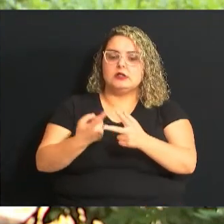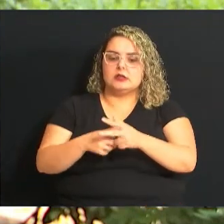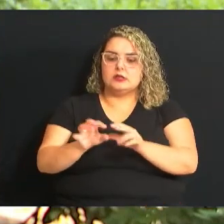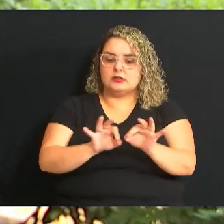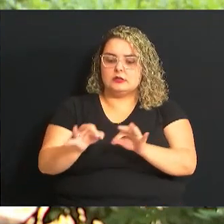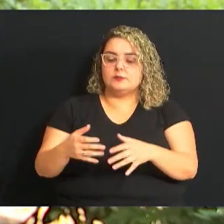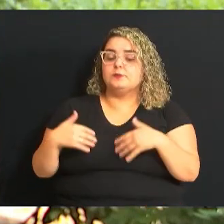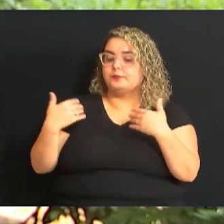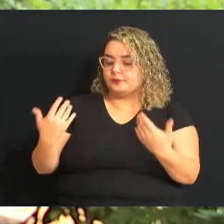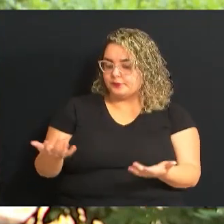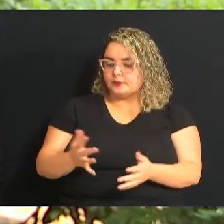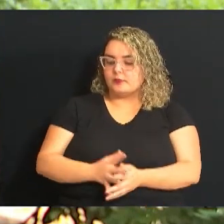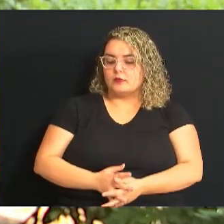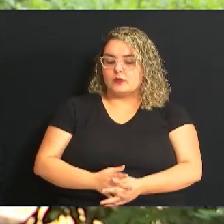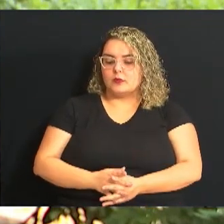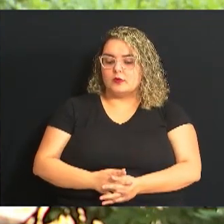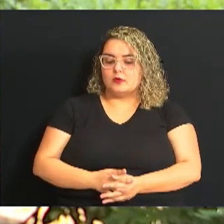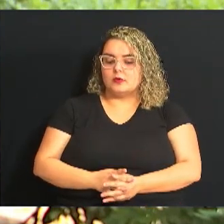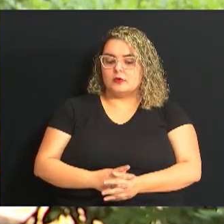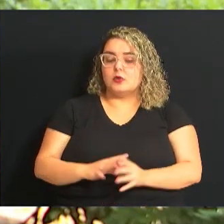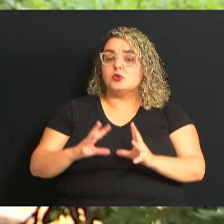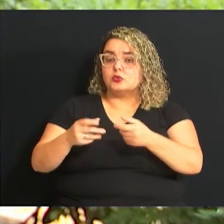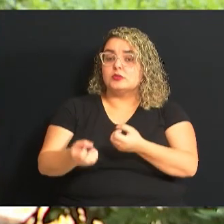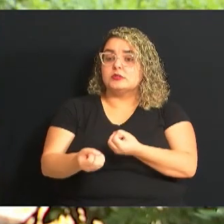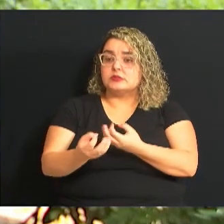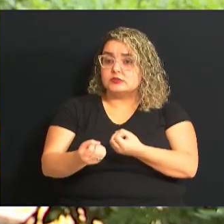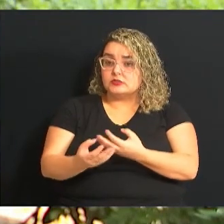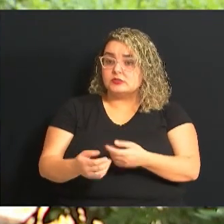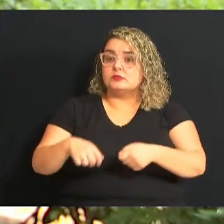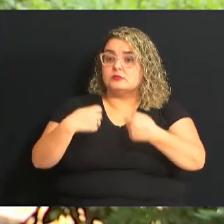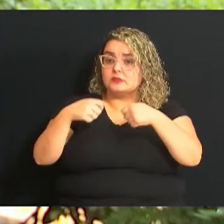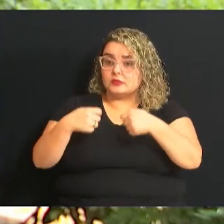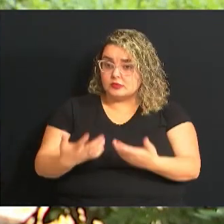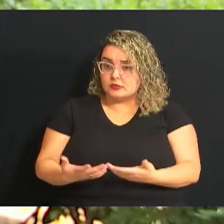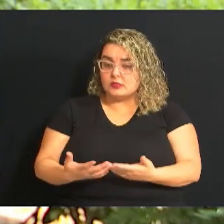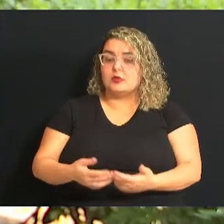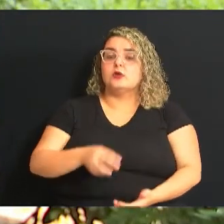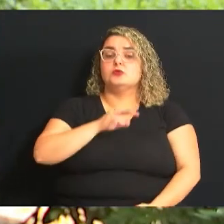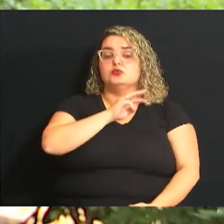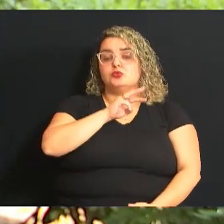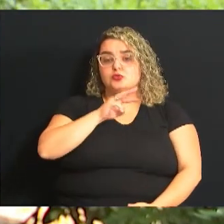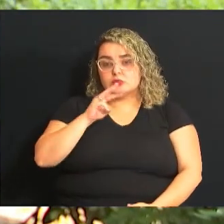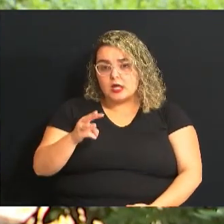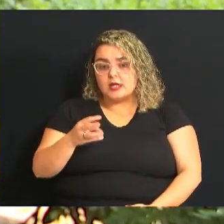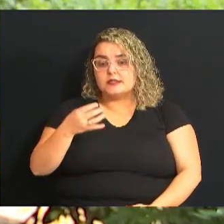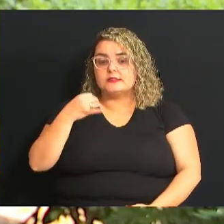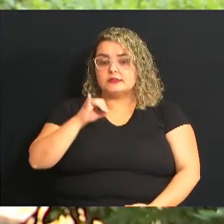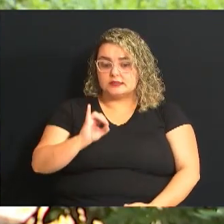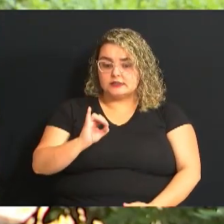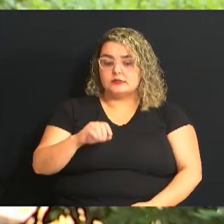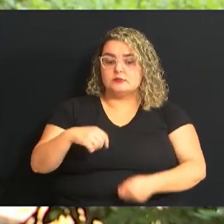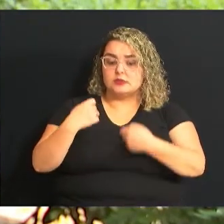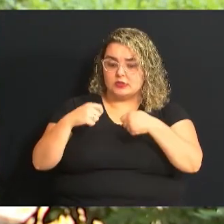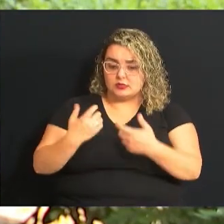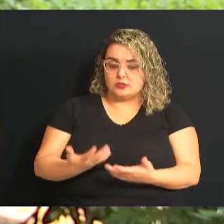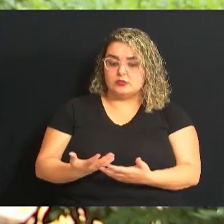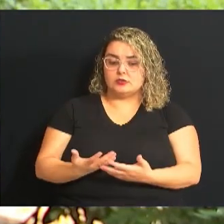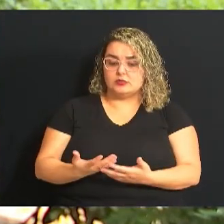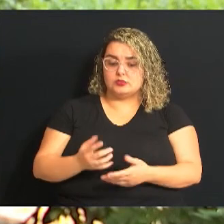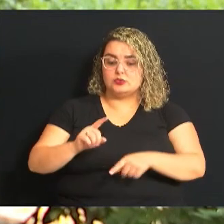Então, todas as informações que vocês precisarem estão lá. Se vocês precisarem de alguma